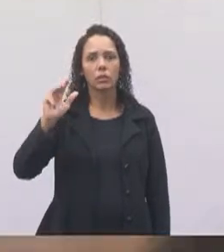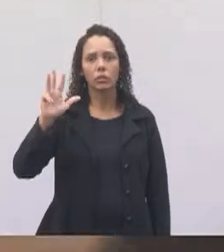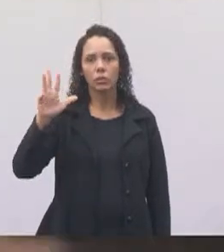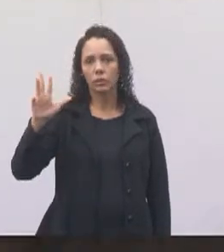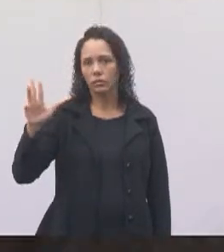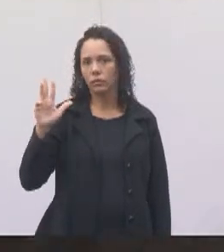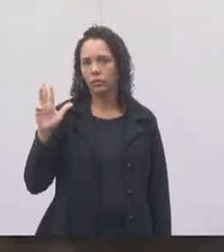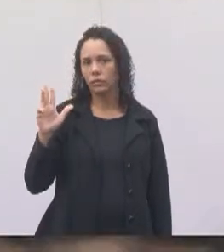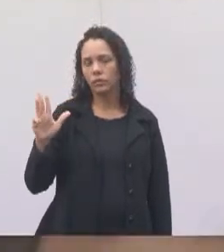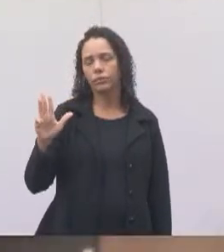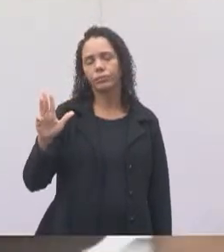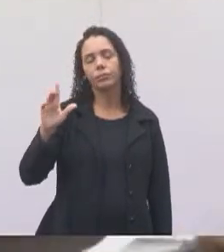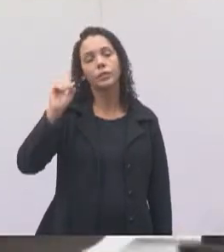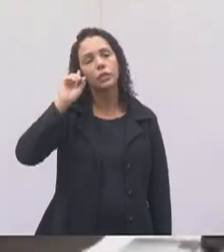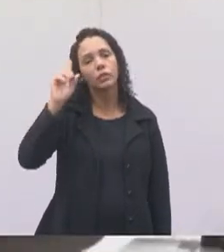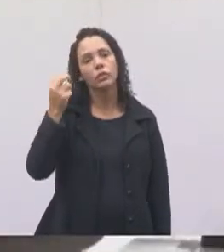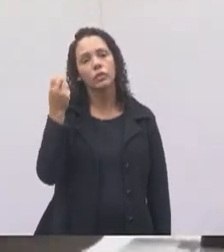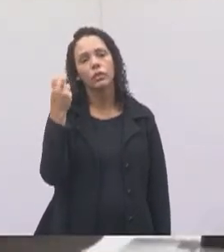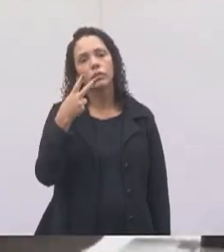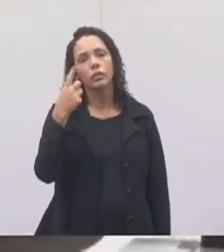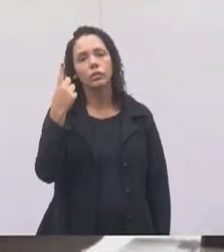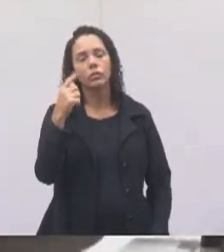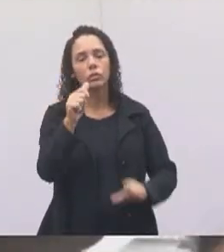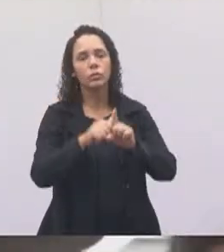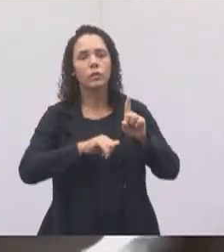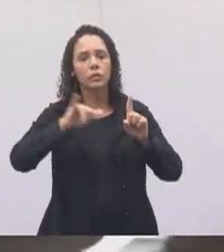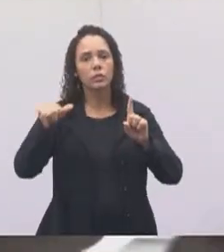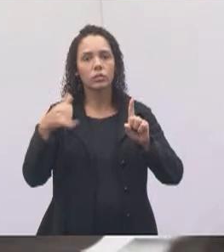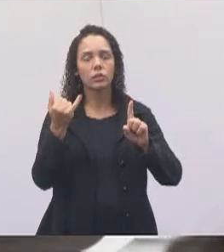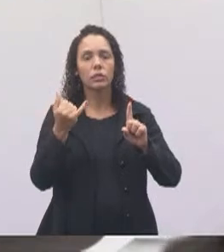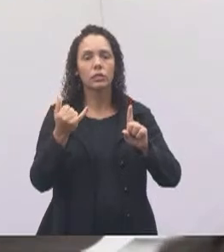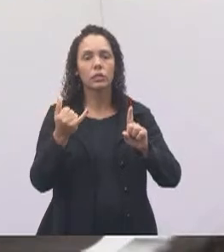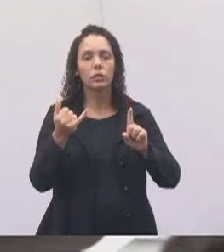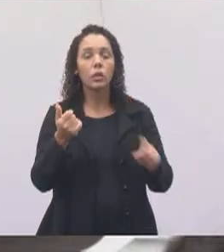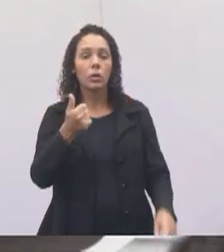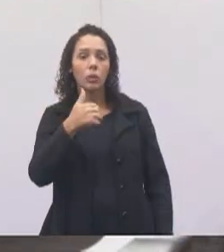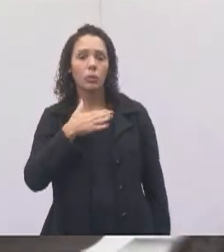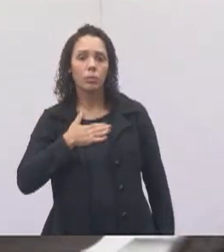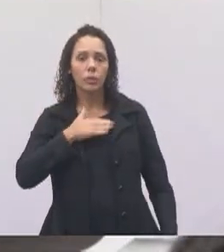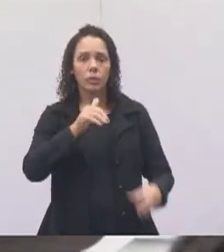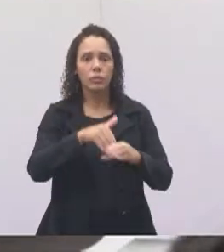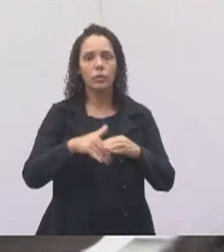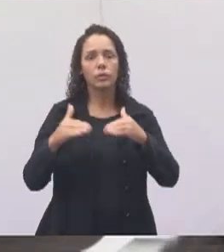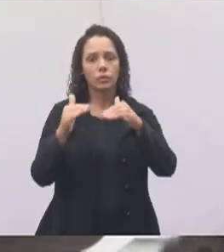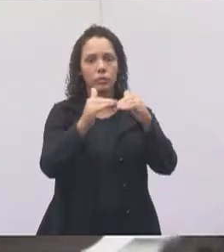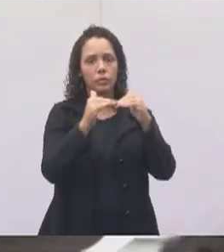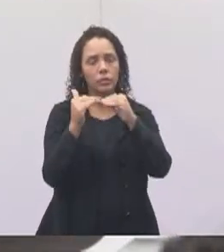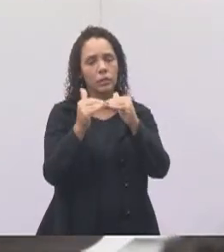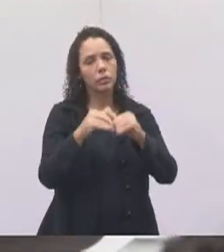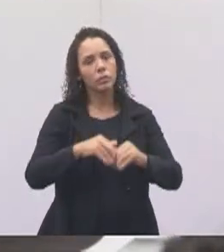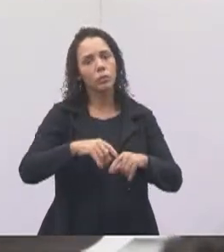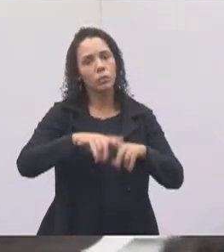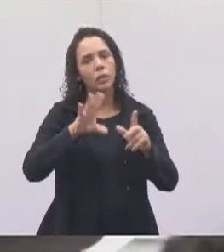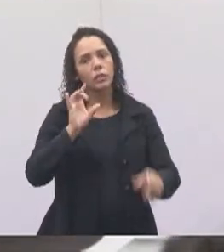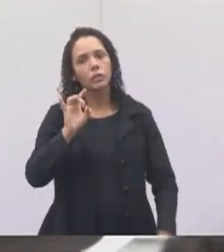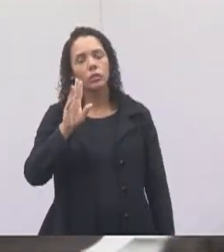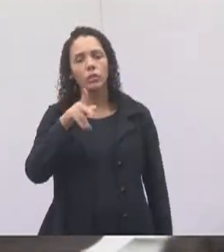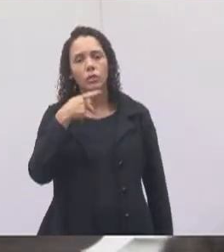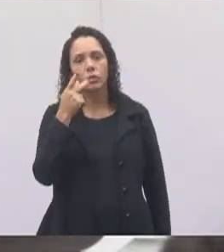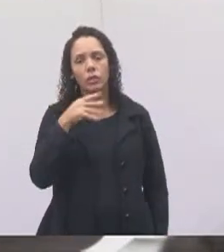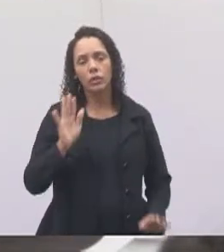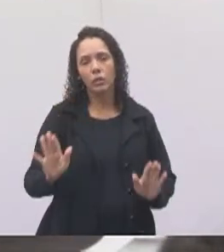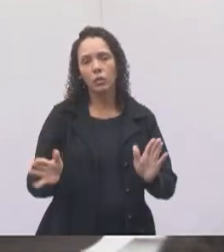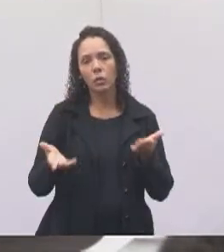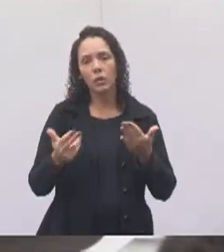dizer que eu vou votar favorável ao projeto do vereador Roninha, só ressaltando, né, que quando eu falei na tribuna sobre